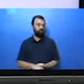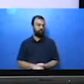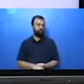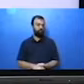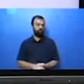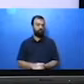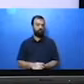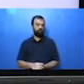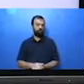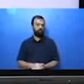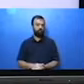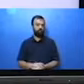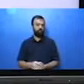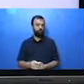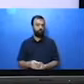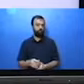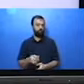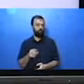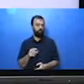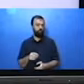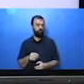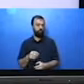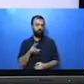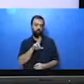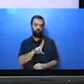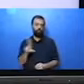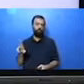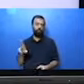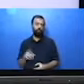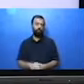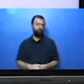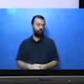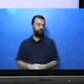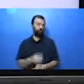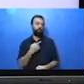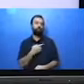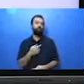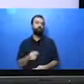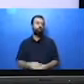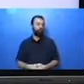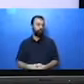Vamos identificar as formas geométricas? O que é esse?